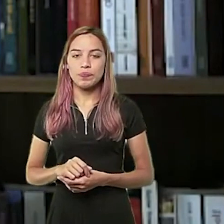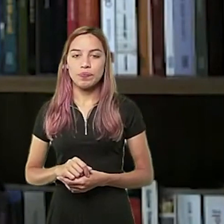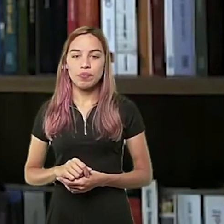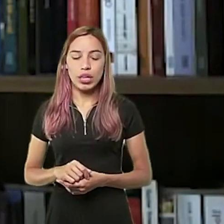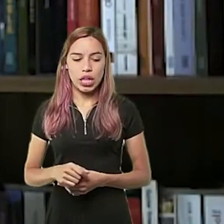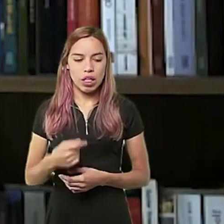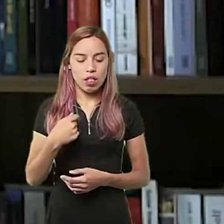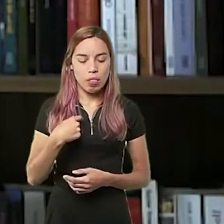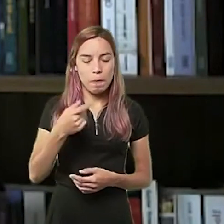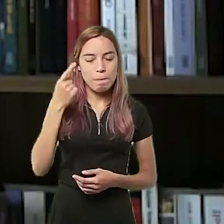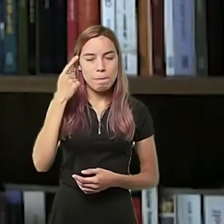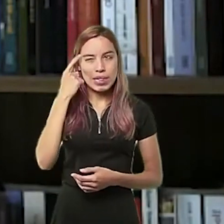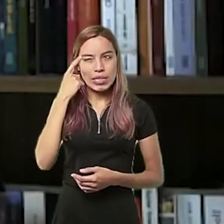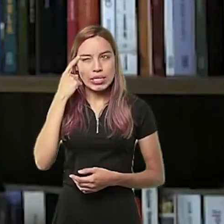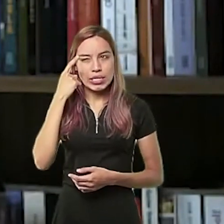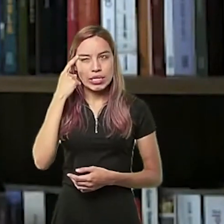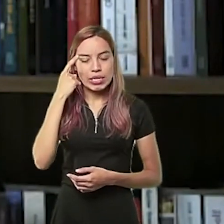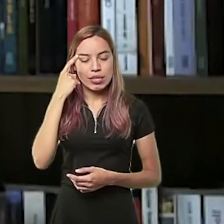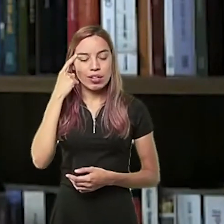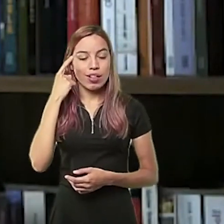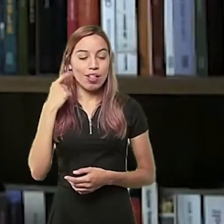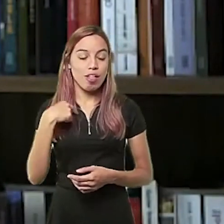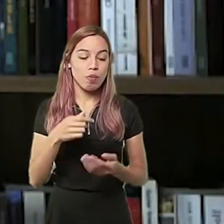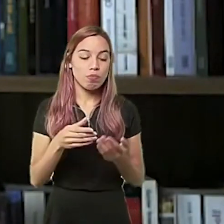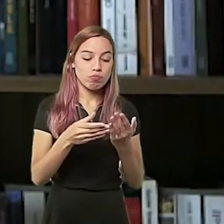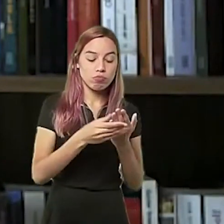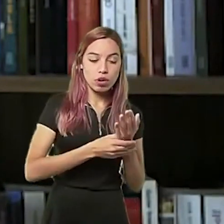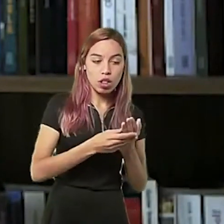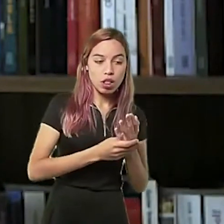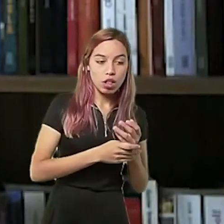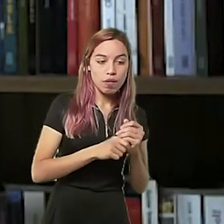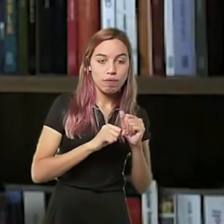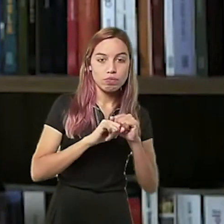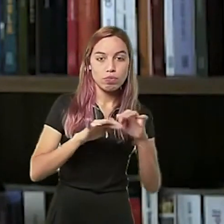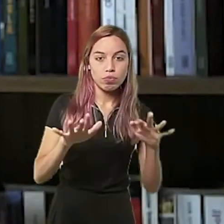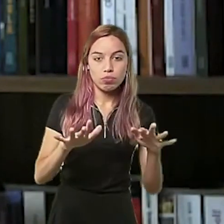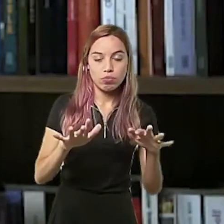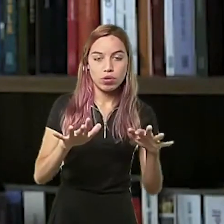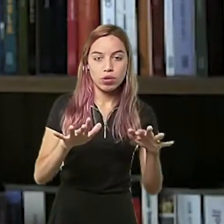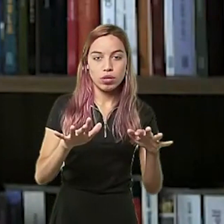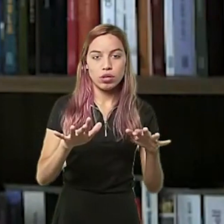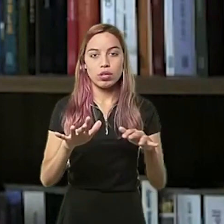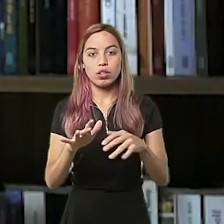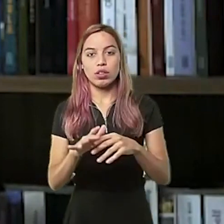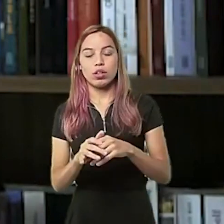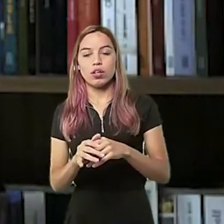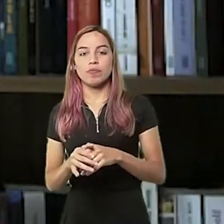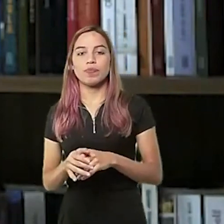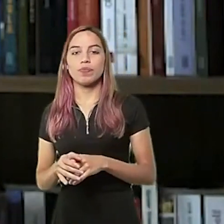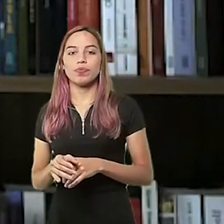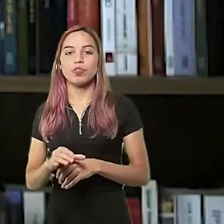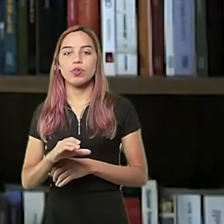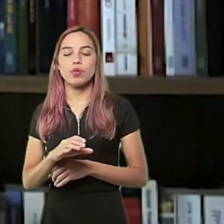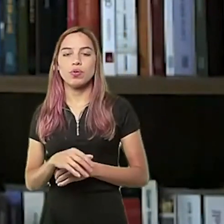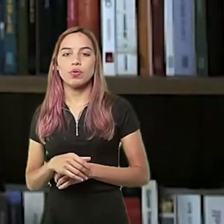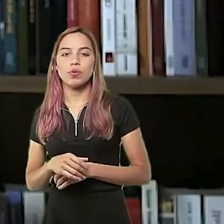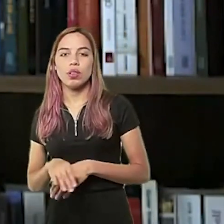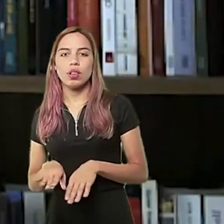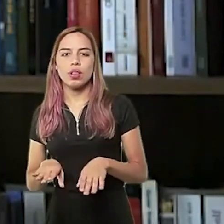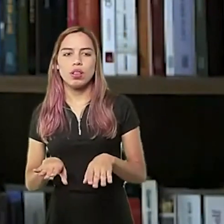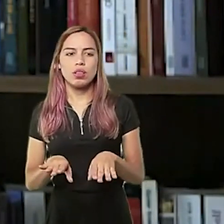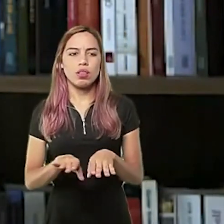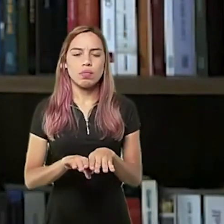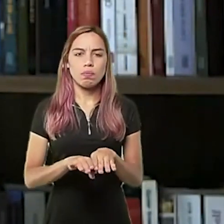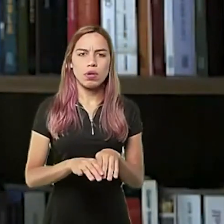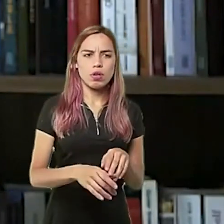enviaria esses originais para concursos e prêmios literários, né? Era uma forma de encontrar uma editora, se o livro